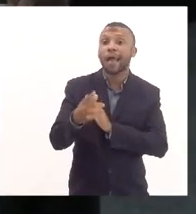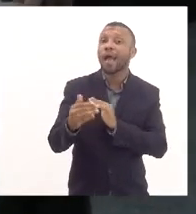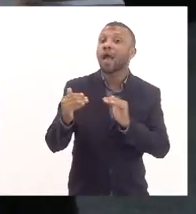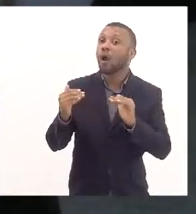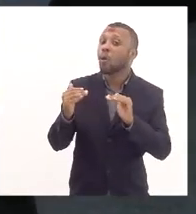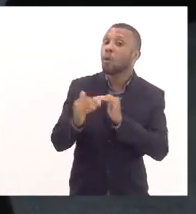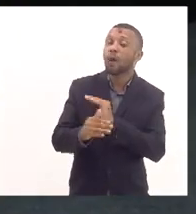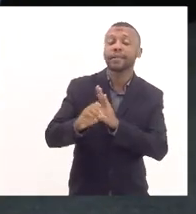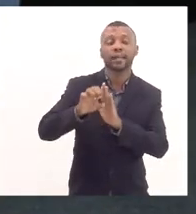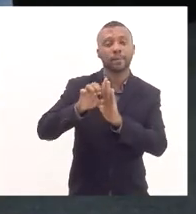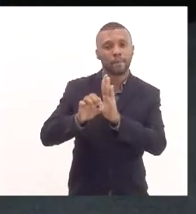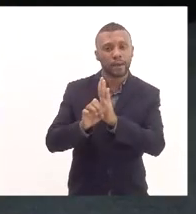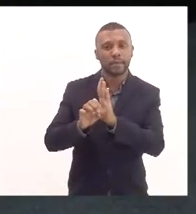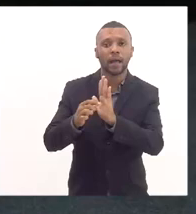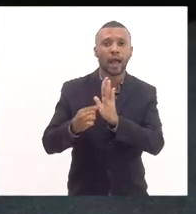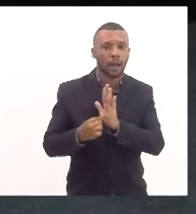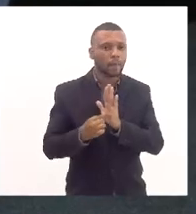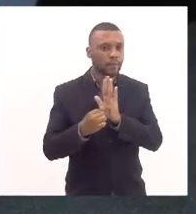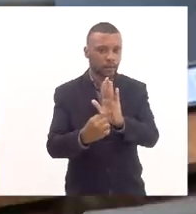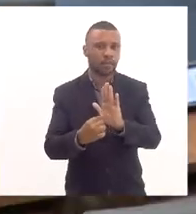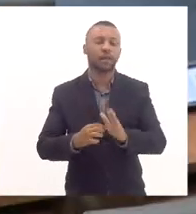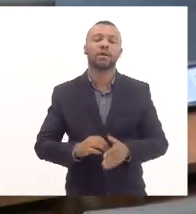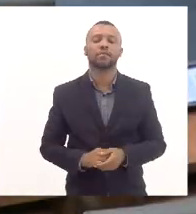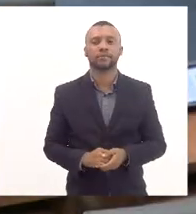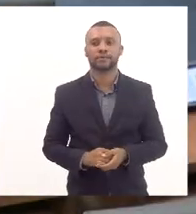contrário à emenda apresentada